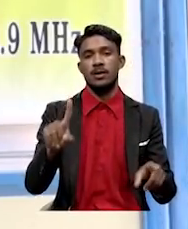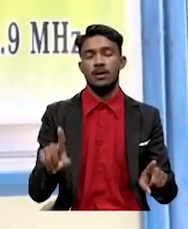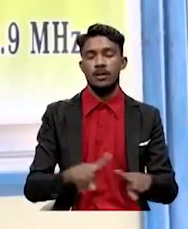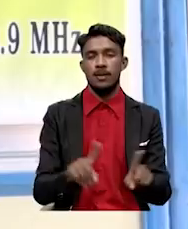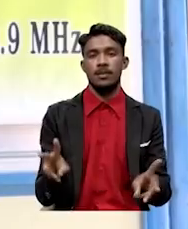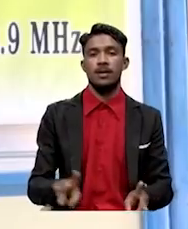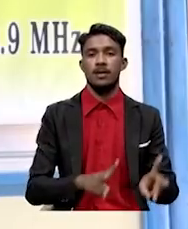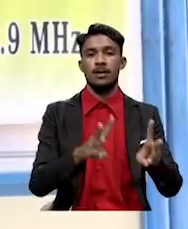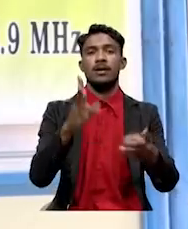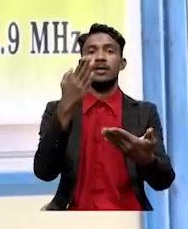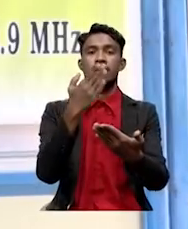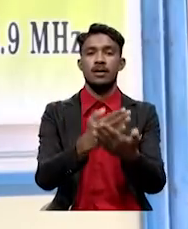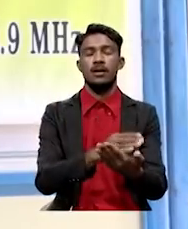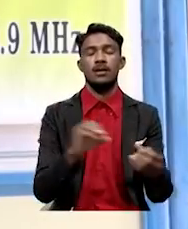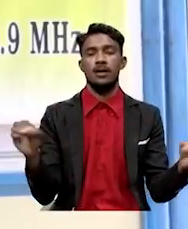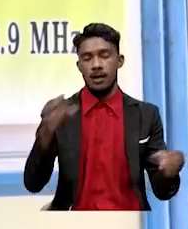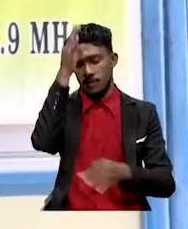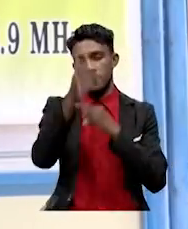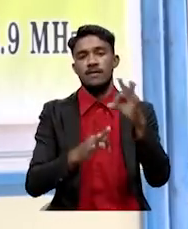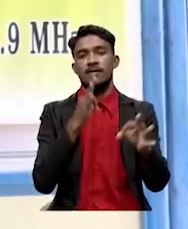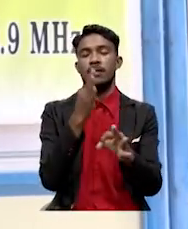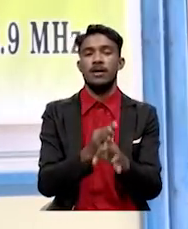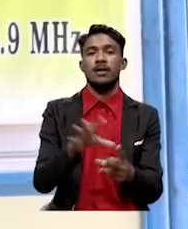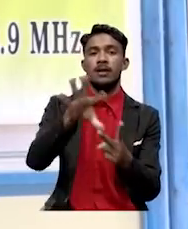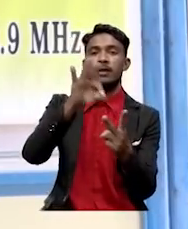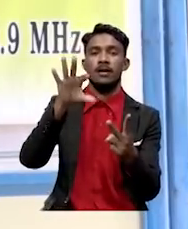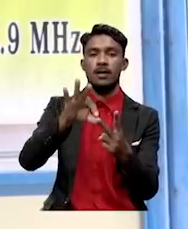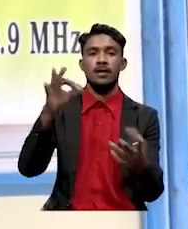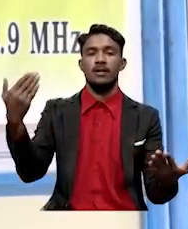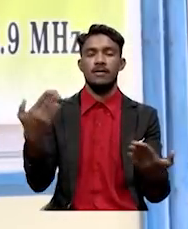bancadas parlamentares lá confia se ele for um falê, nem regimental.